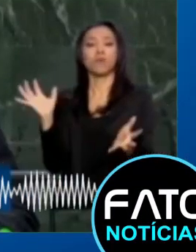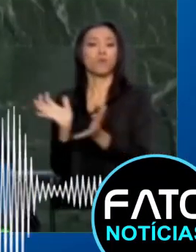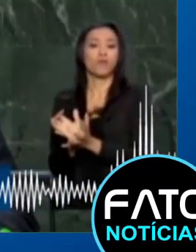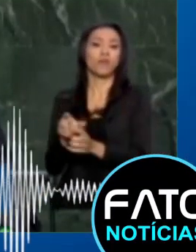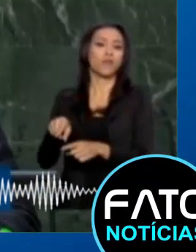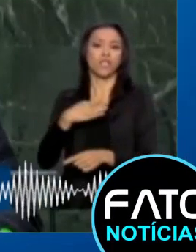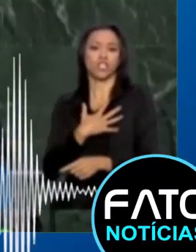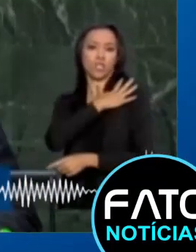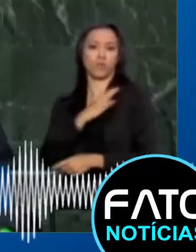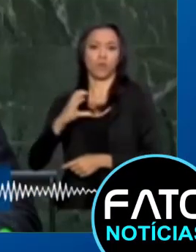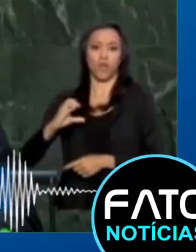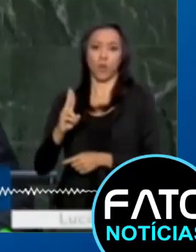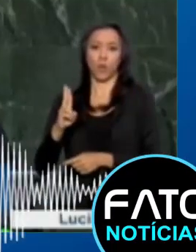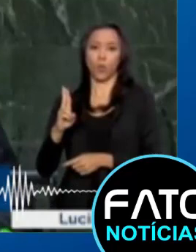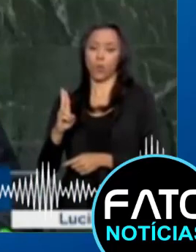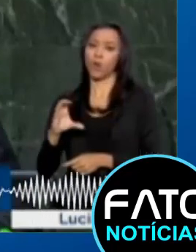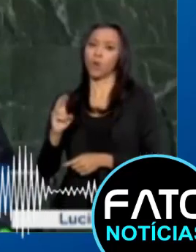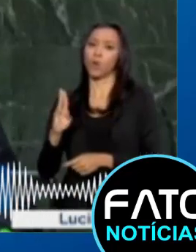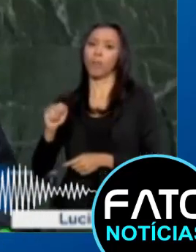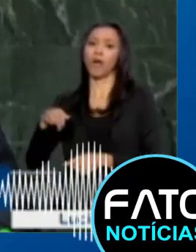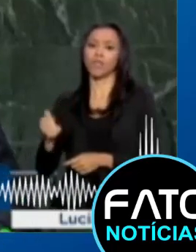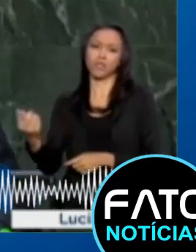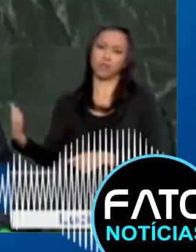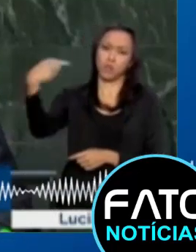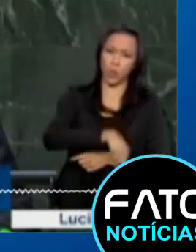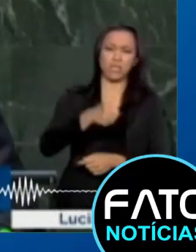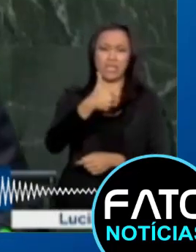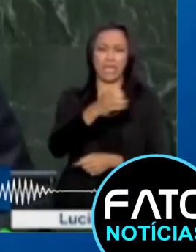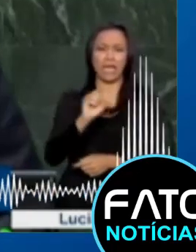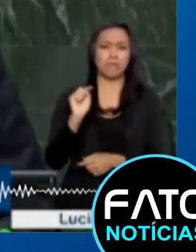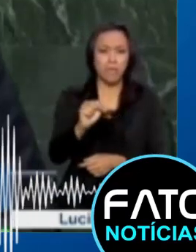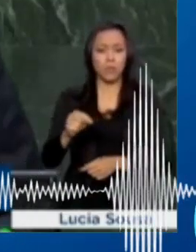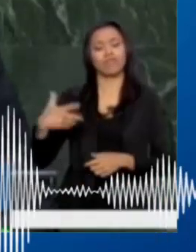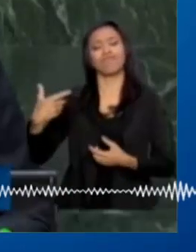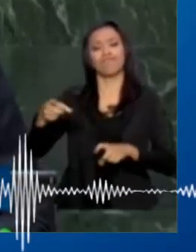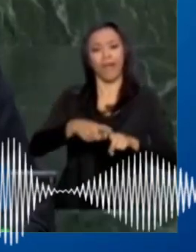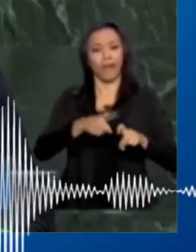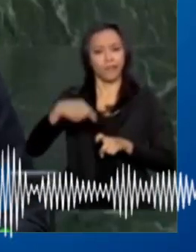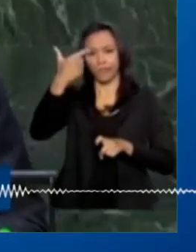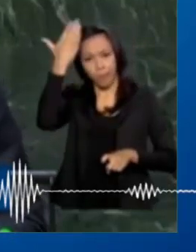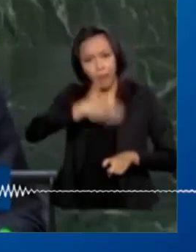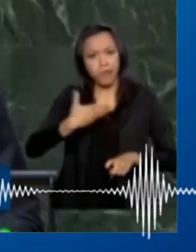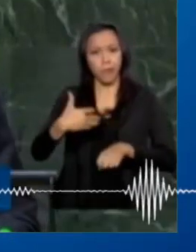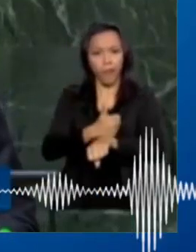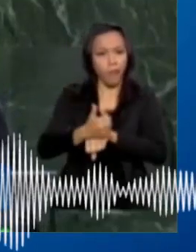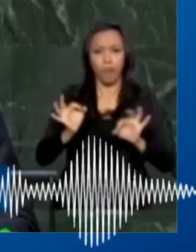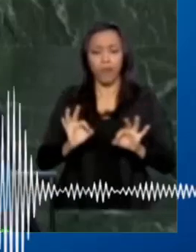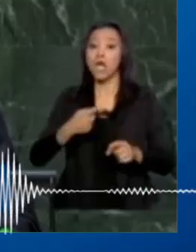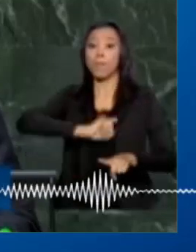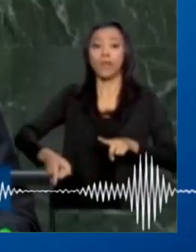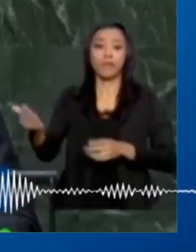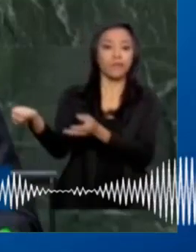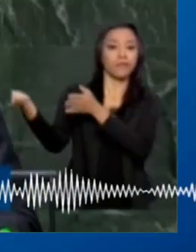da imprensa internacional, quanto ao seu tom no discurso, Bolsonaro foi o que nós podemos chamar de curto e